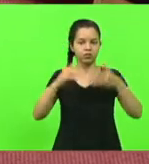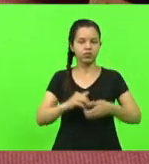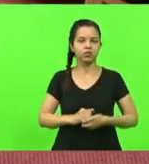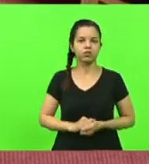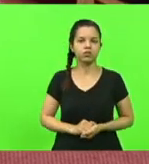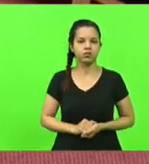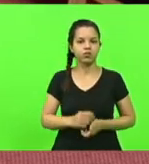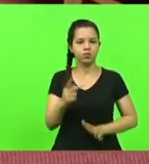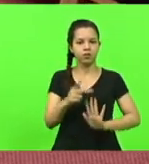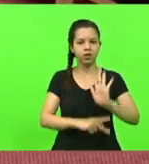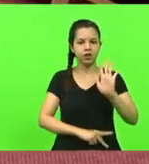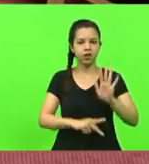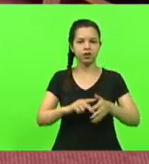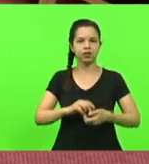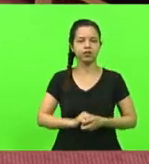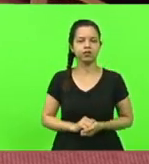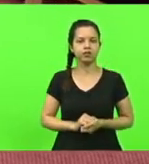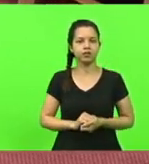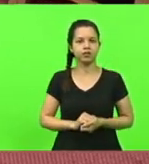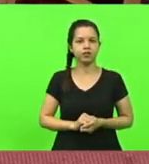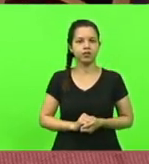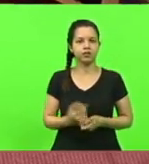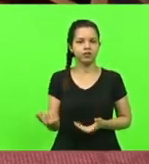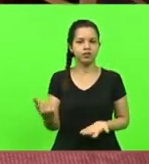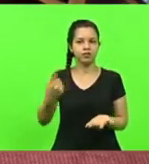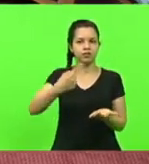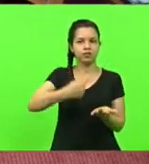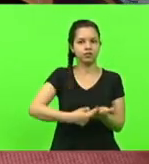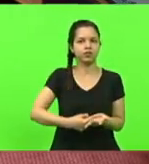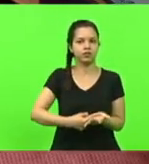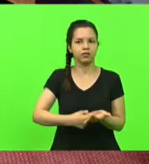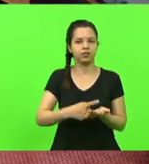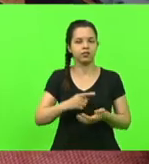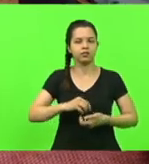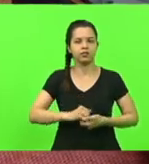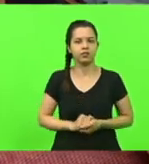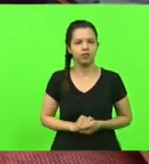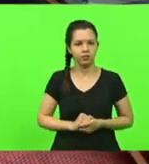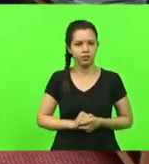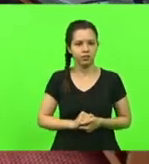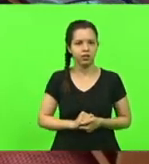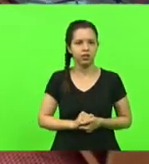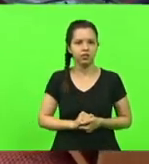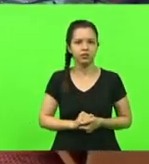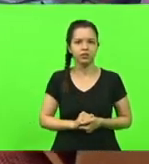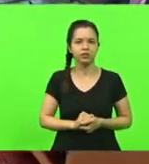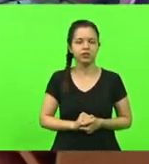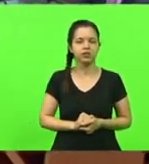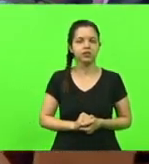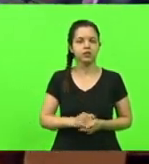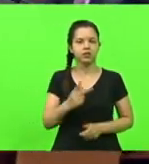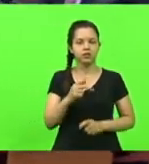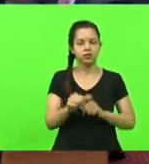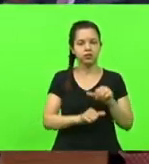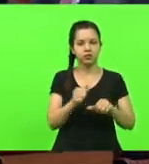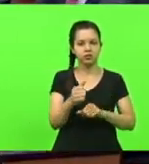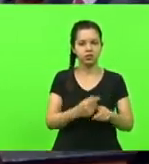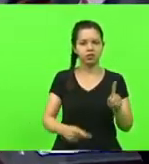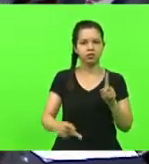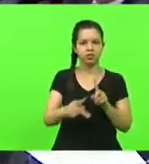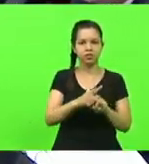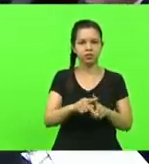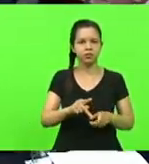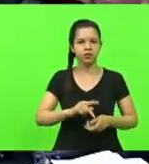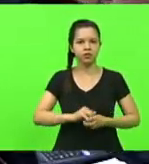projeto, ele é um compromisso assumido durante a negociação da reforma da Previdência com o funcionalismo.